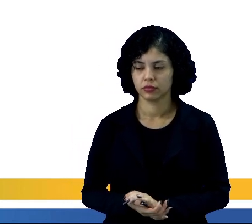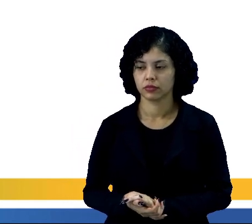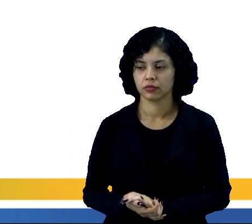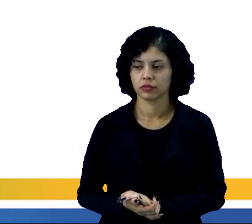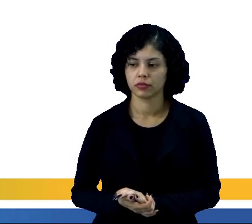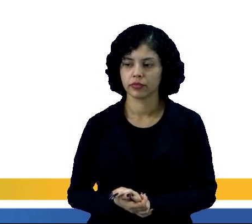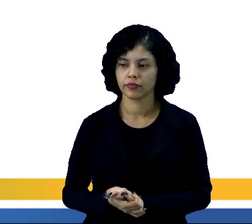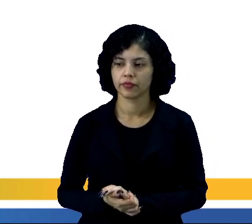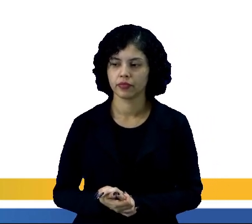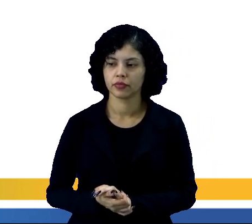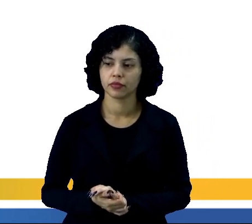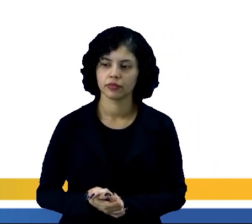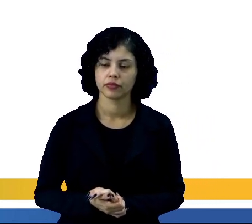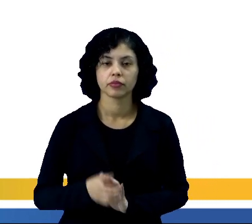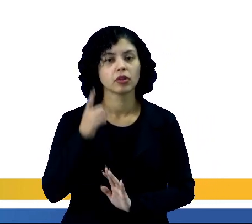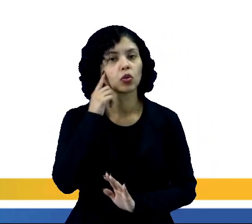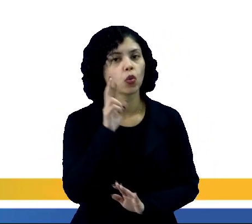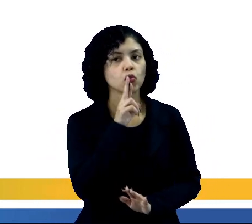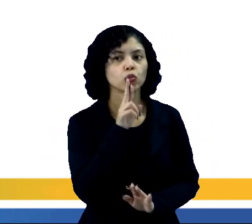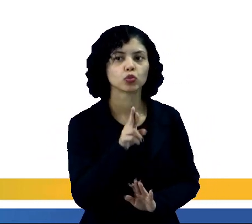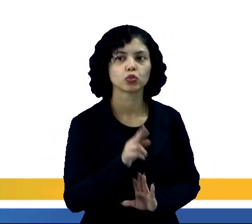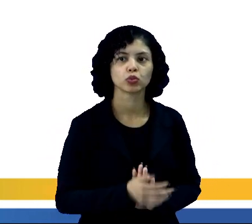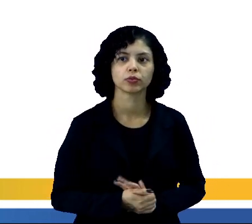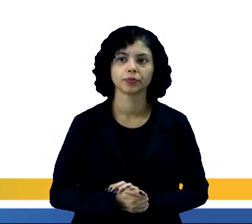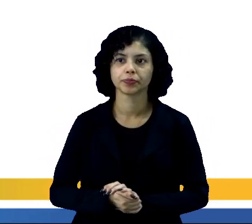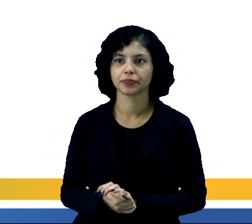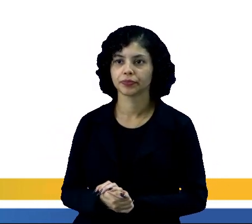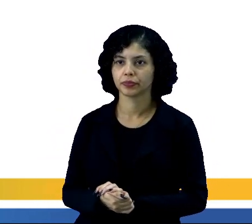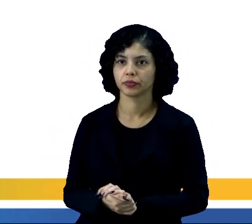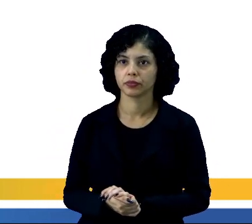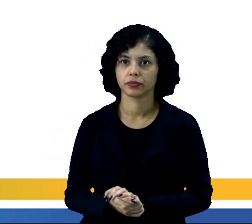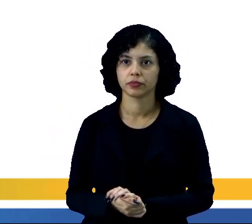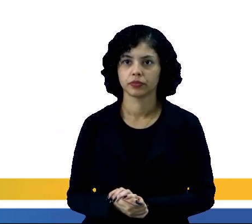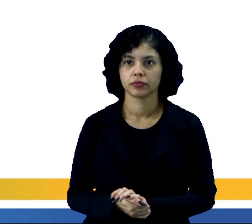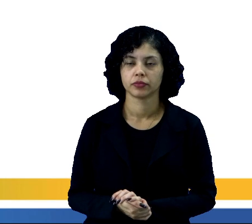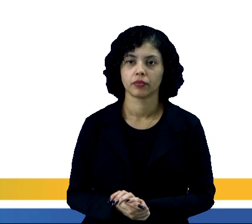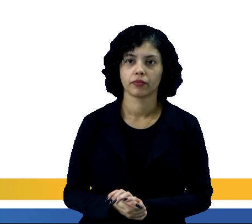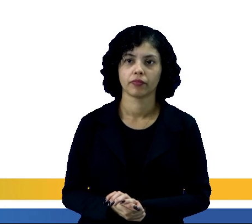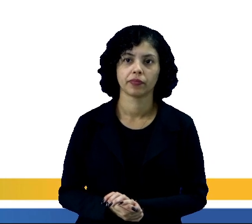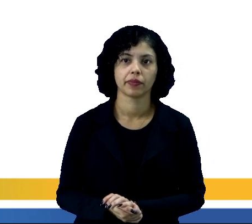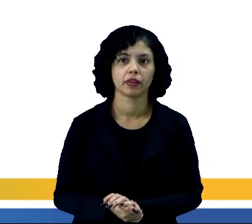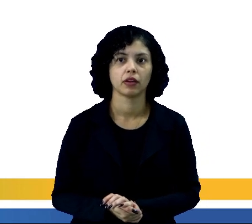Vamos lá, pensando aí um pouquinho na resposta, lembre-se.